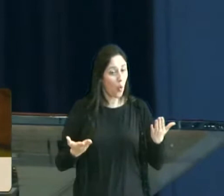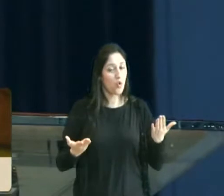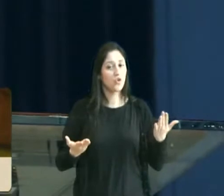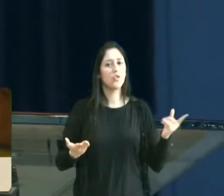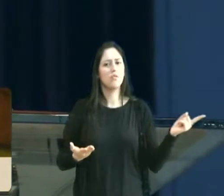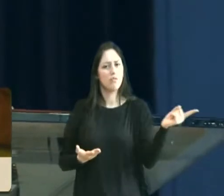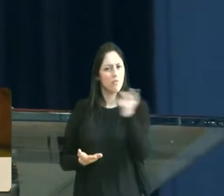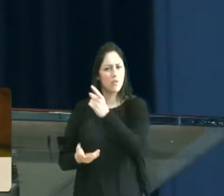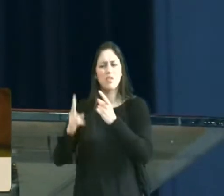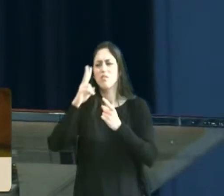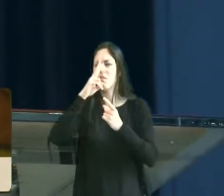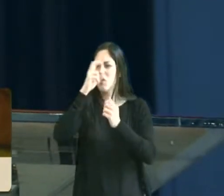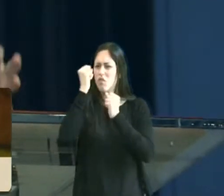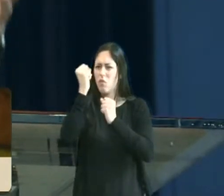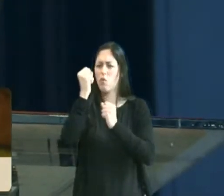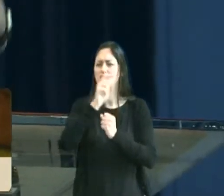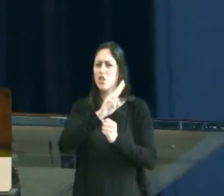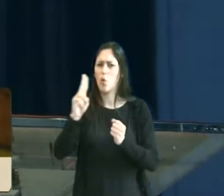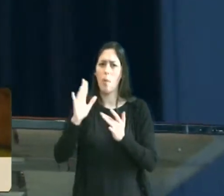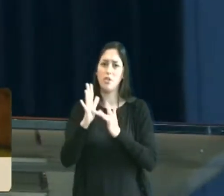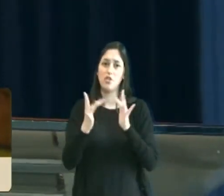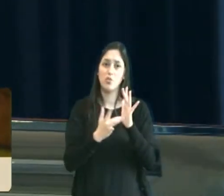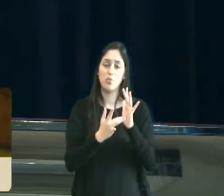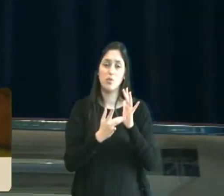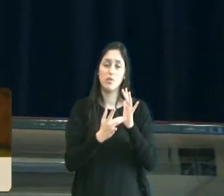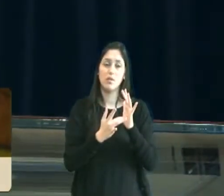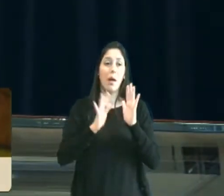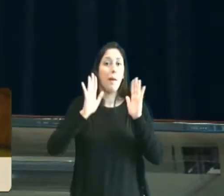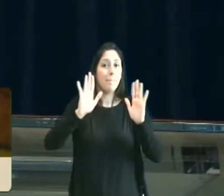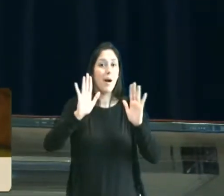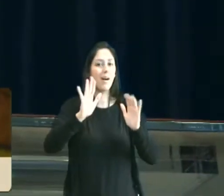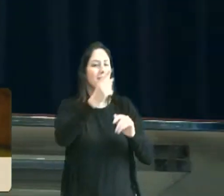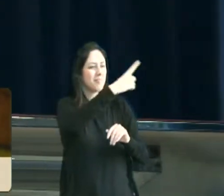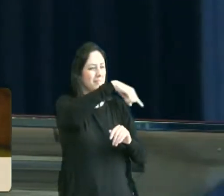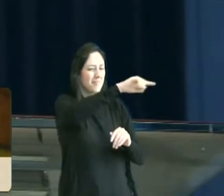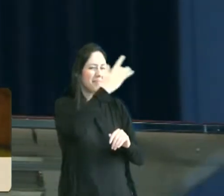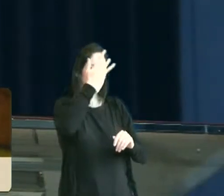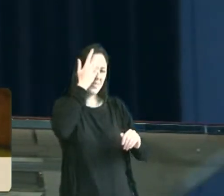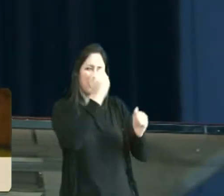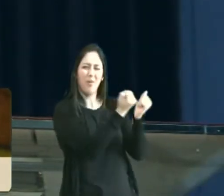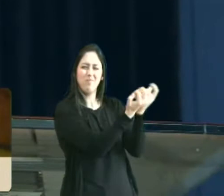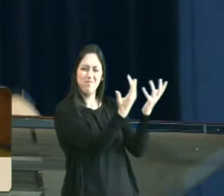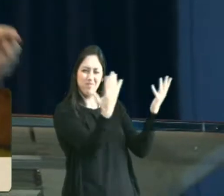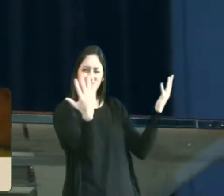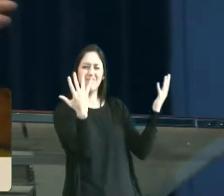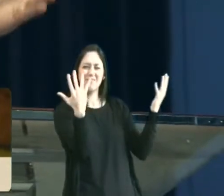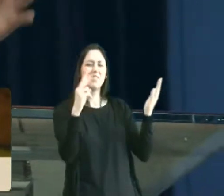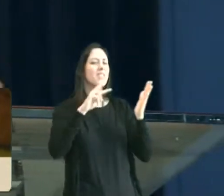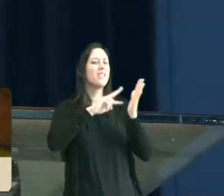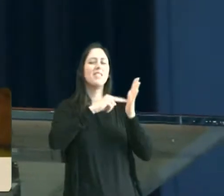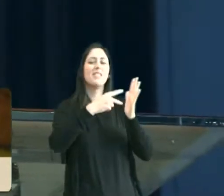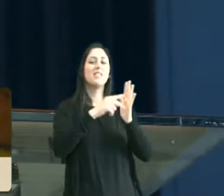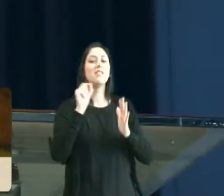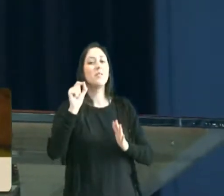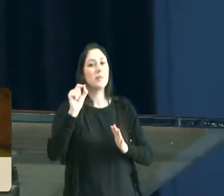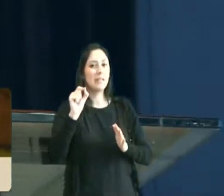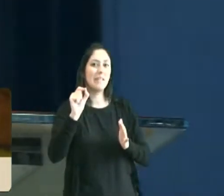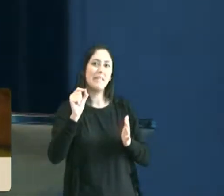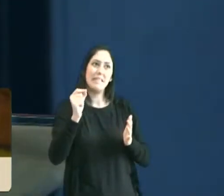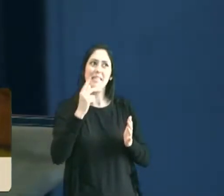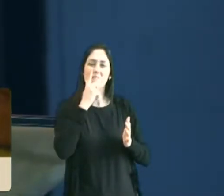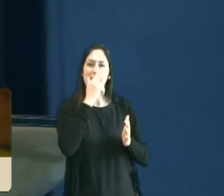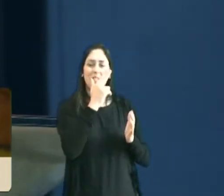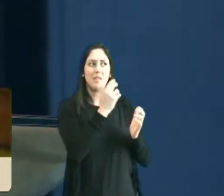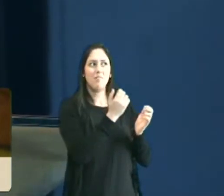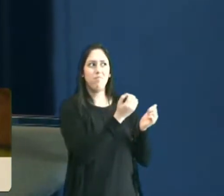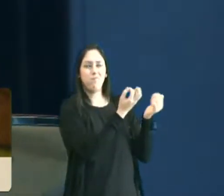fortalecido em nome de Jesus. Mas a multidão também representa pressão. E o texto, no versículo